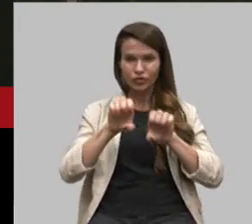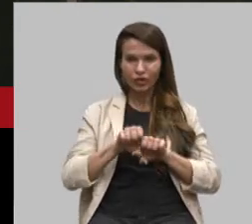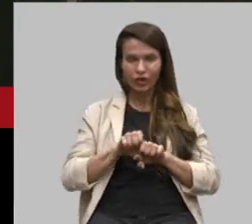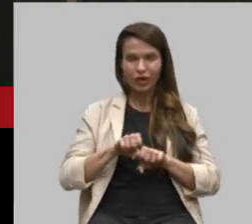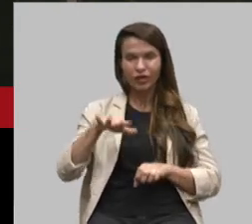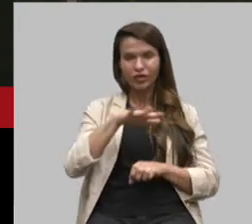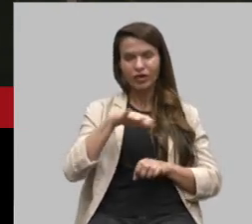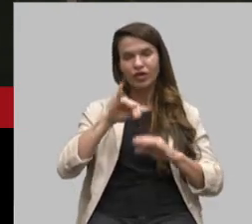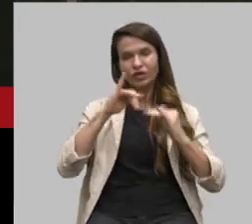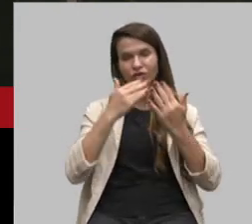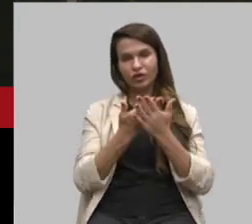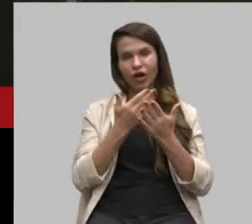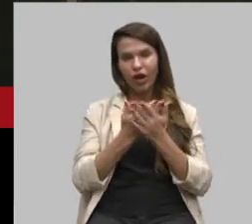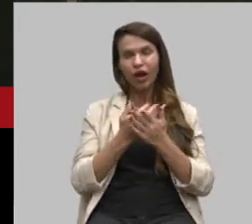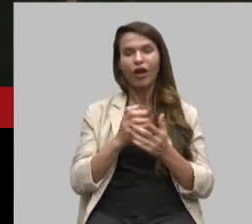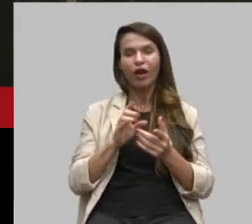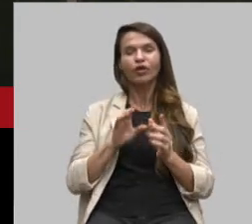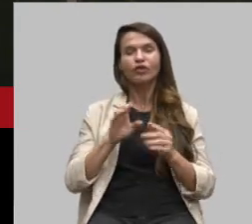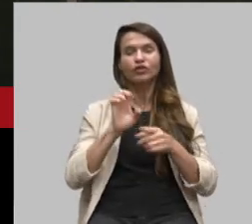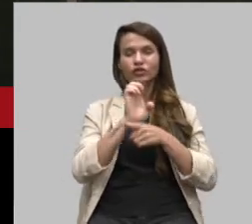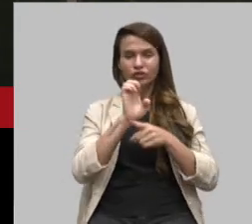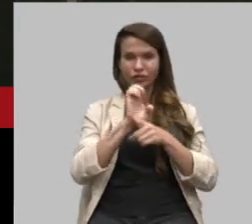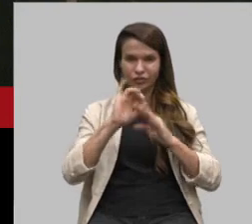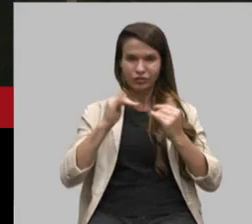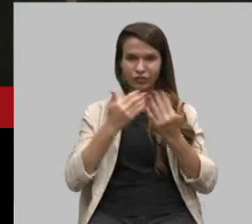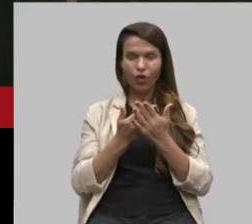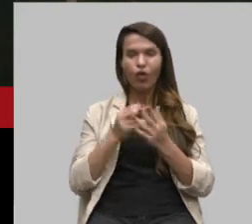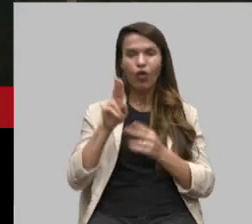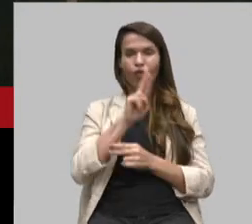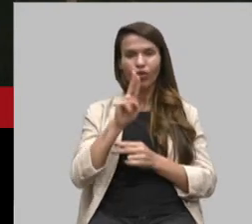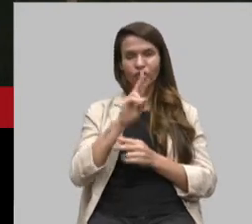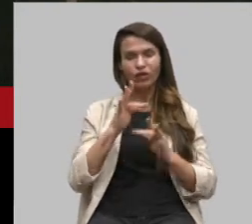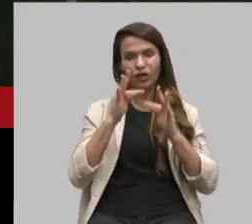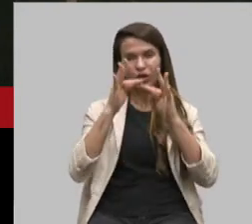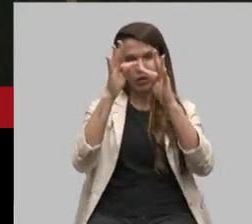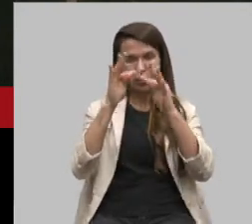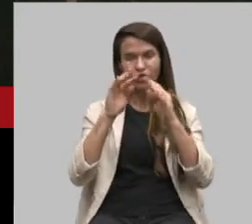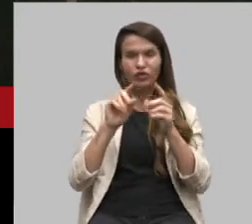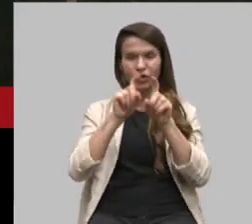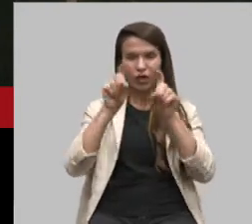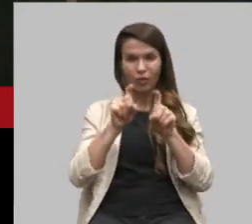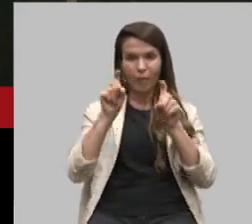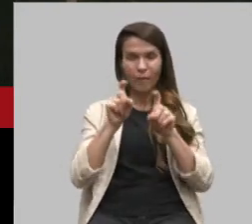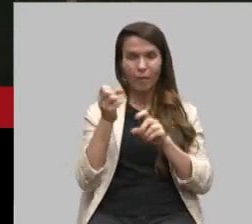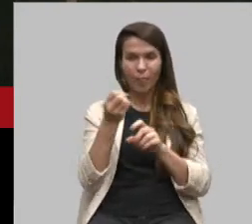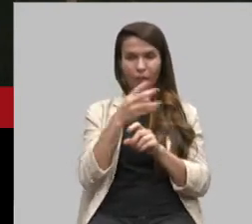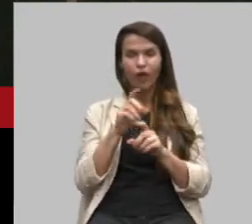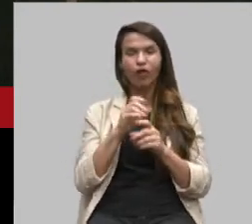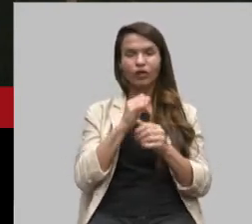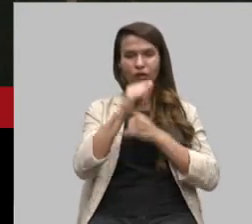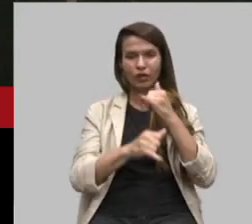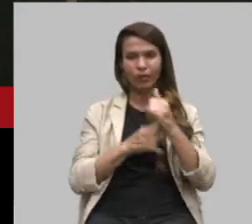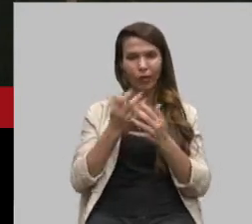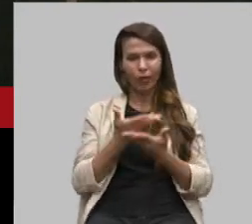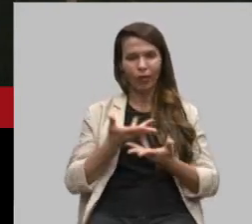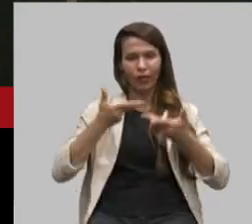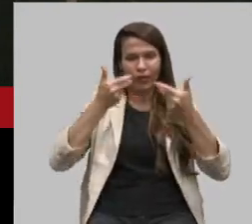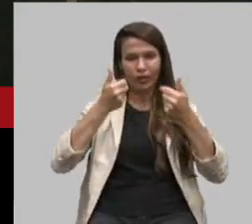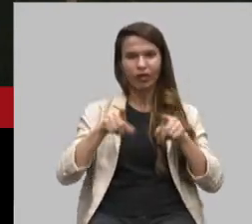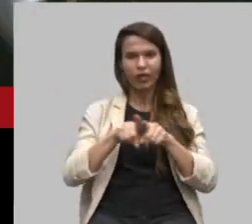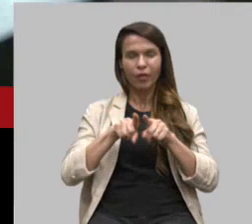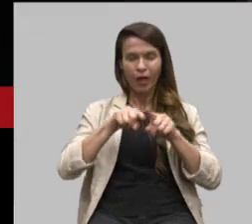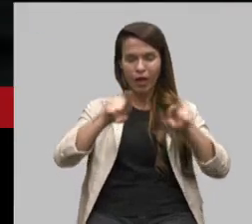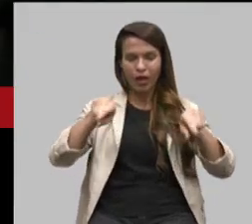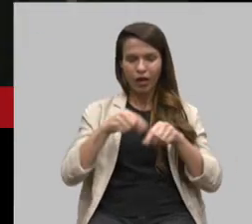escolas da rede estadual integrando o uso de tecnologi digit como computadores modernos com internet de alta qualidade Laboratórios para